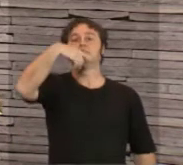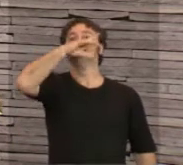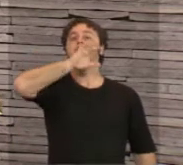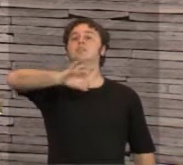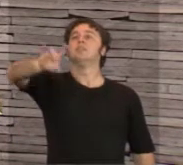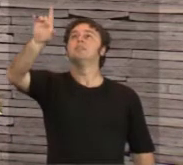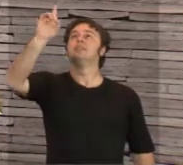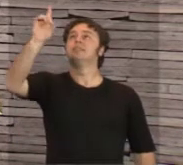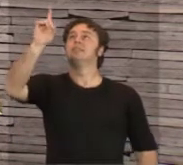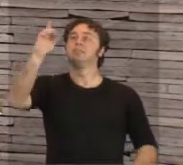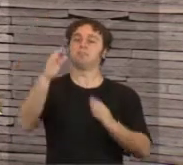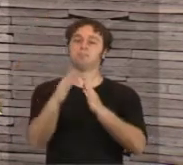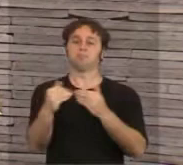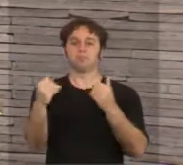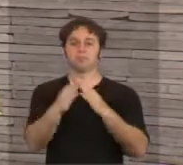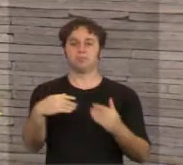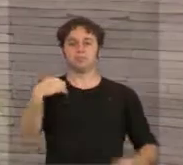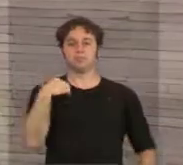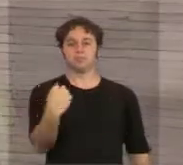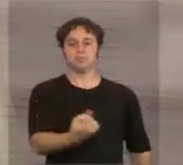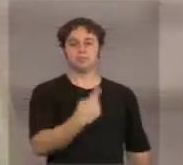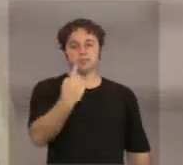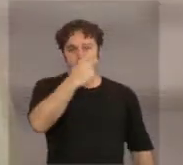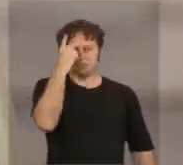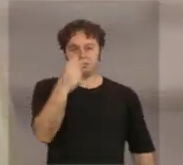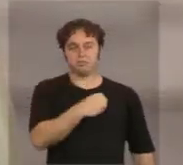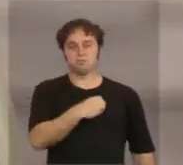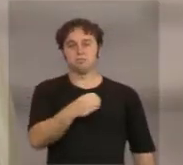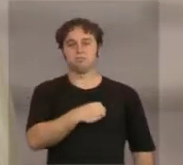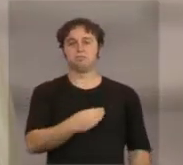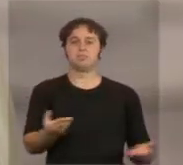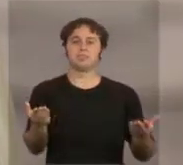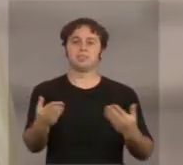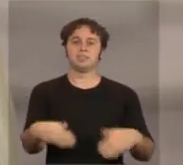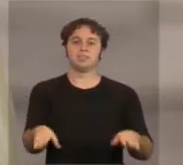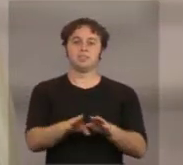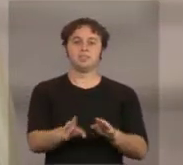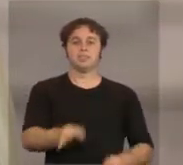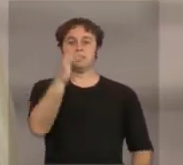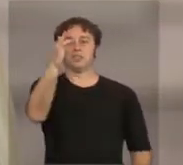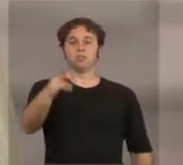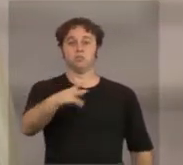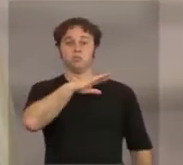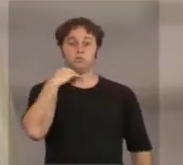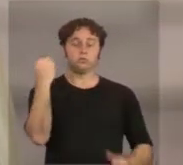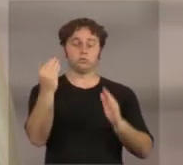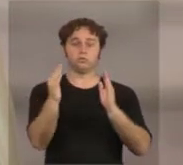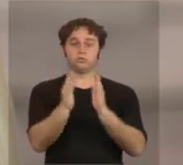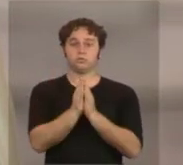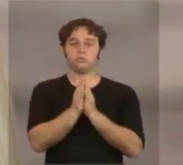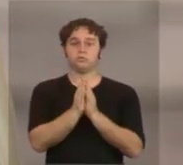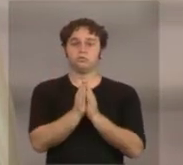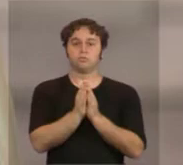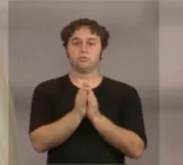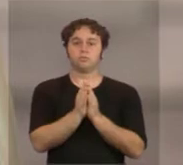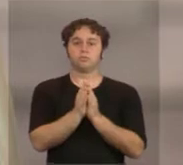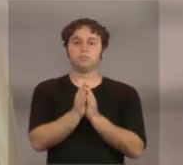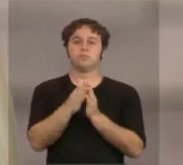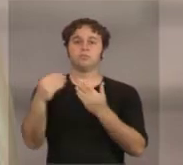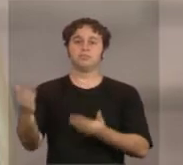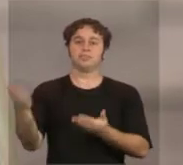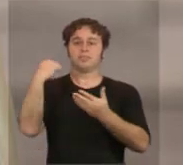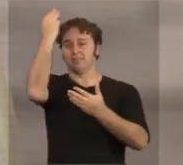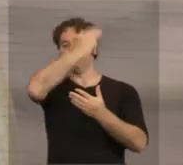ventre, Jesus. Santa Maria, Mãe de Deus, rogai por nós, pecadores, agora e na hora de nossa morte.